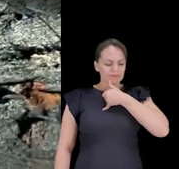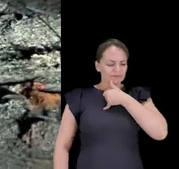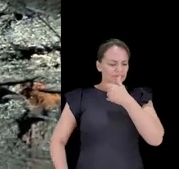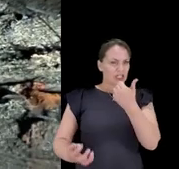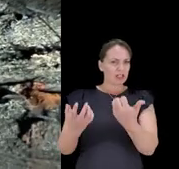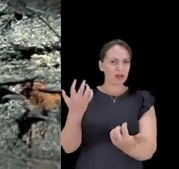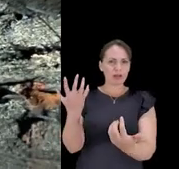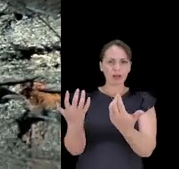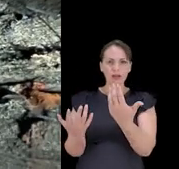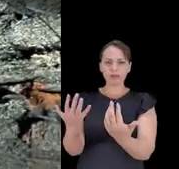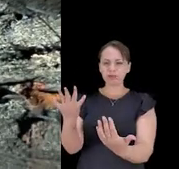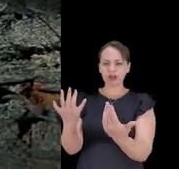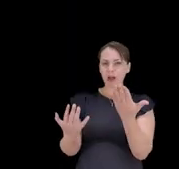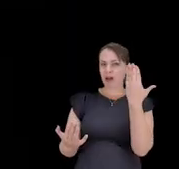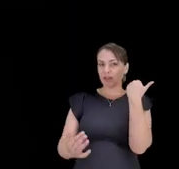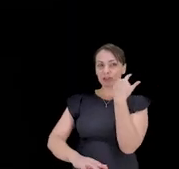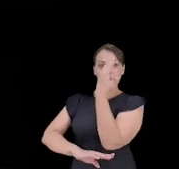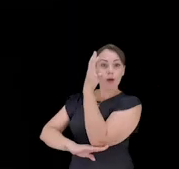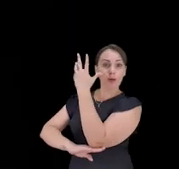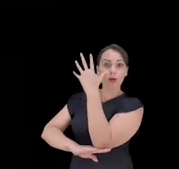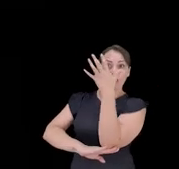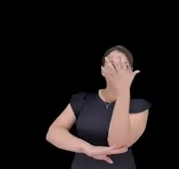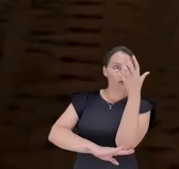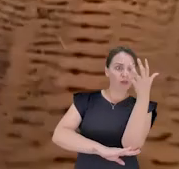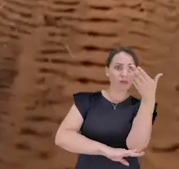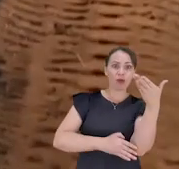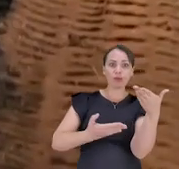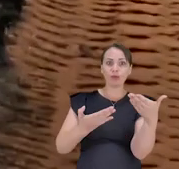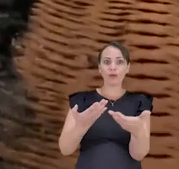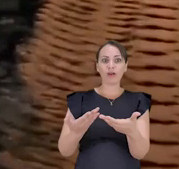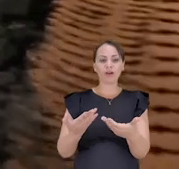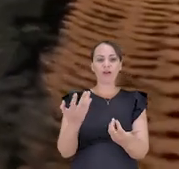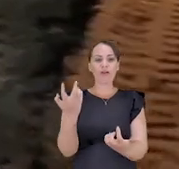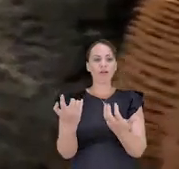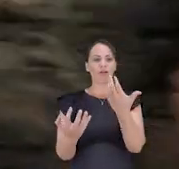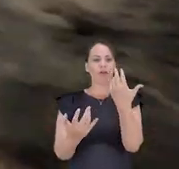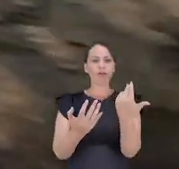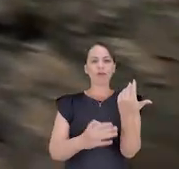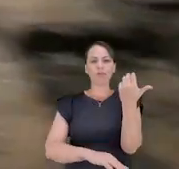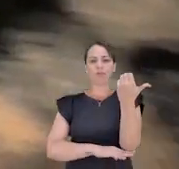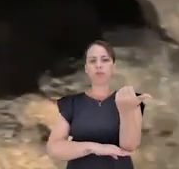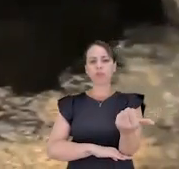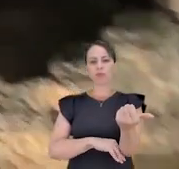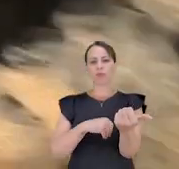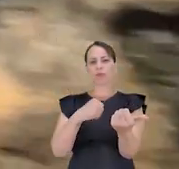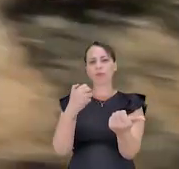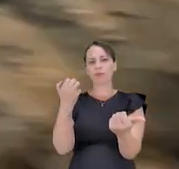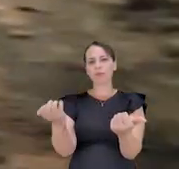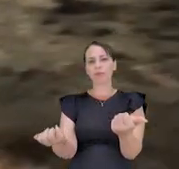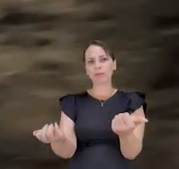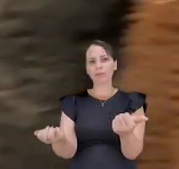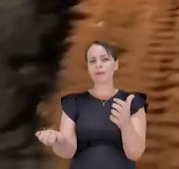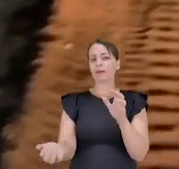que outrora era totalmente verdejante foi substituída por caules retorcidos e calcinados. Foi